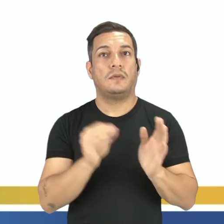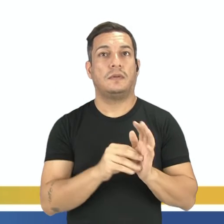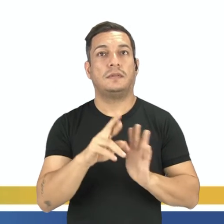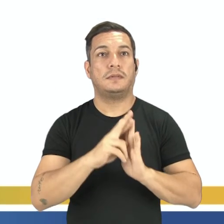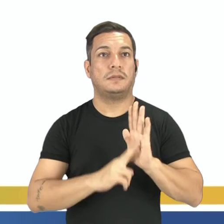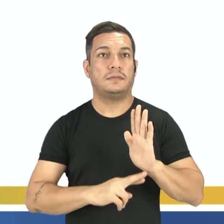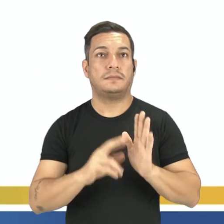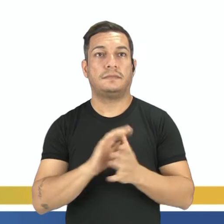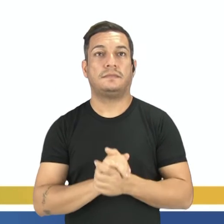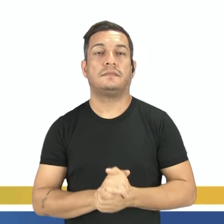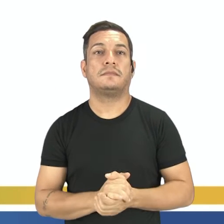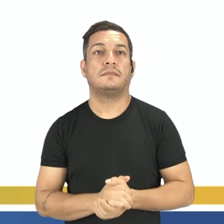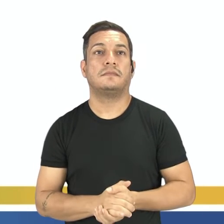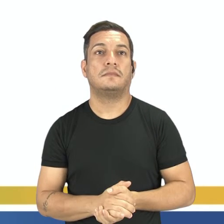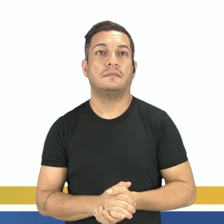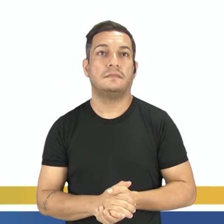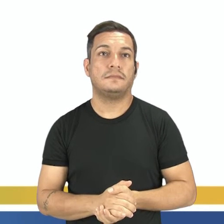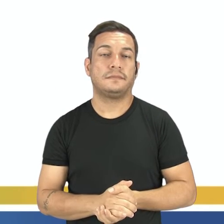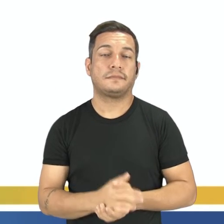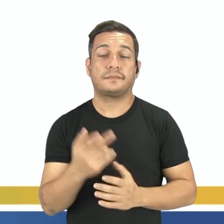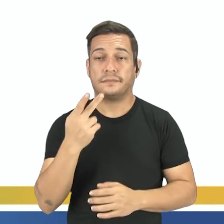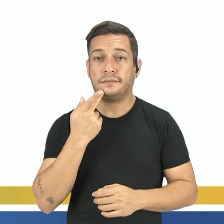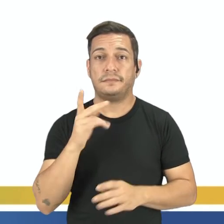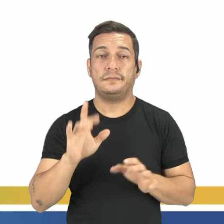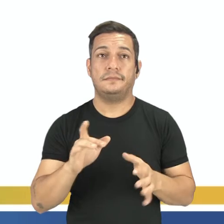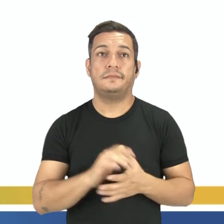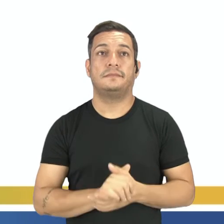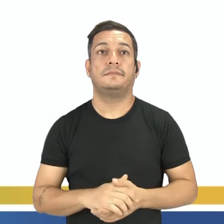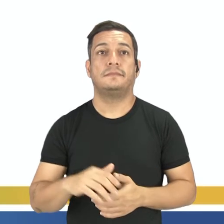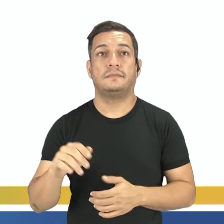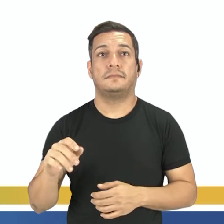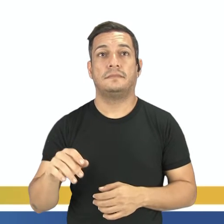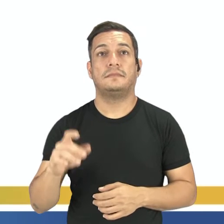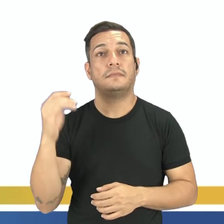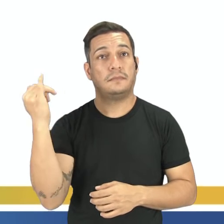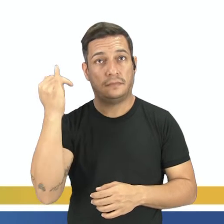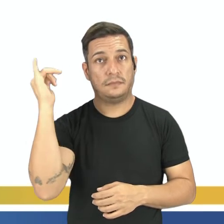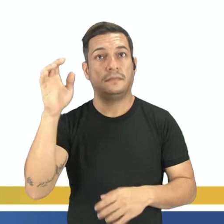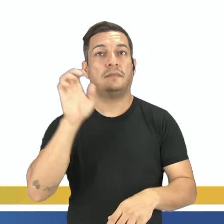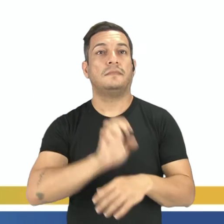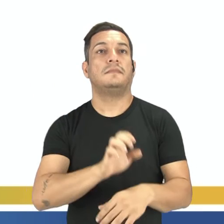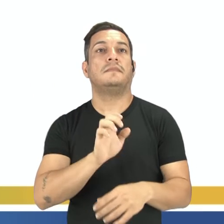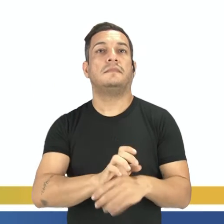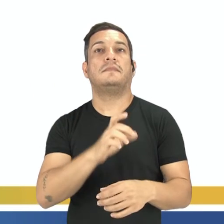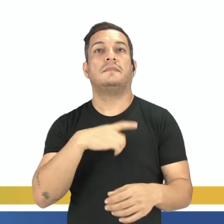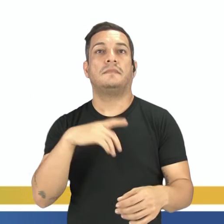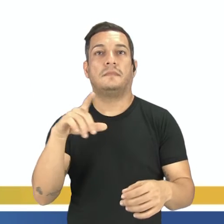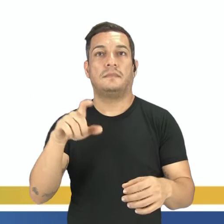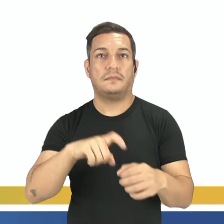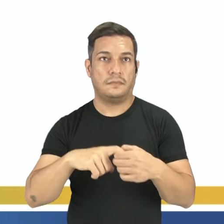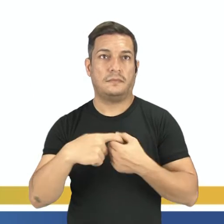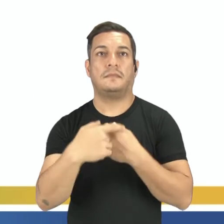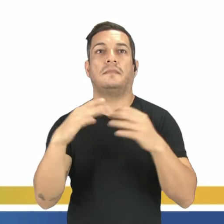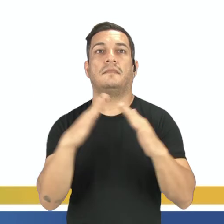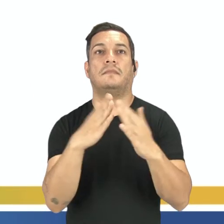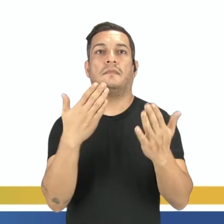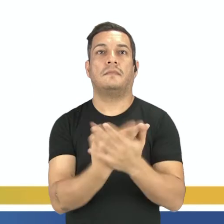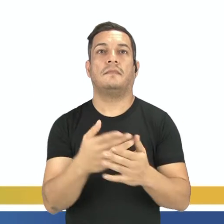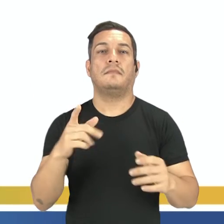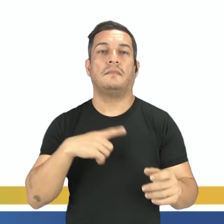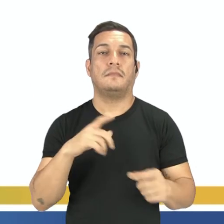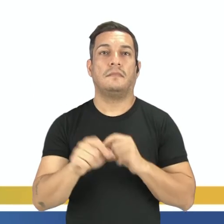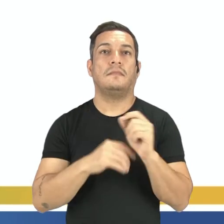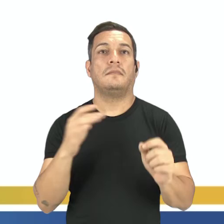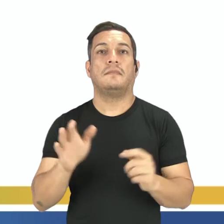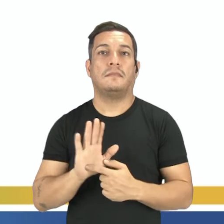na redação desse participante. Olha só, ele falou exatamente assim: ademais, é importante que o Estado, em parceria com as